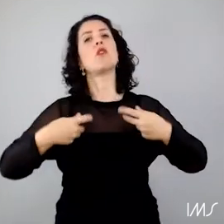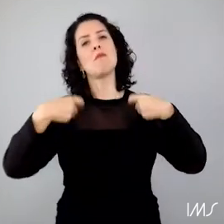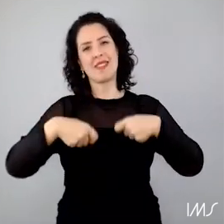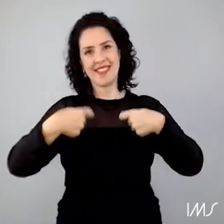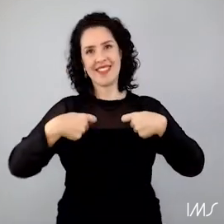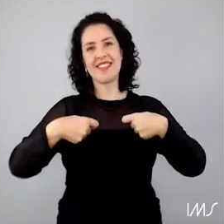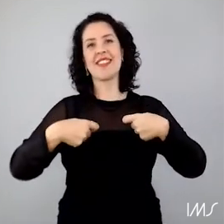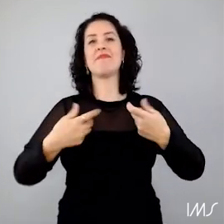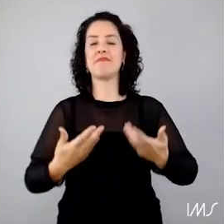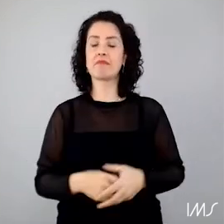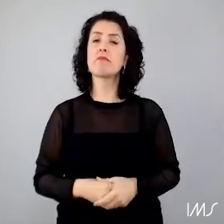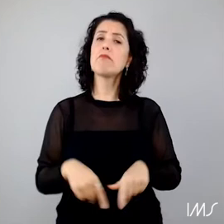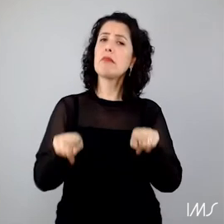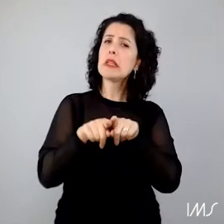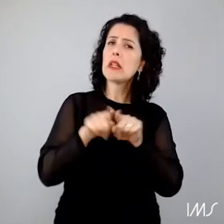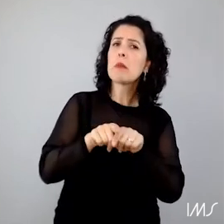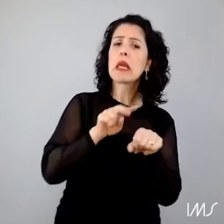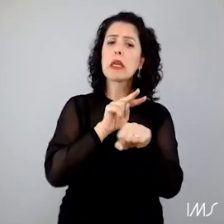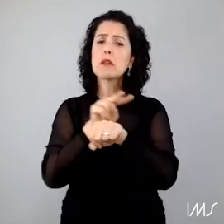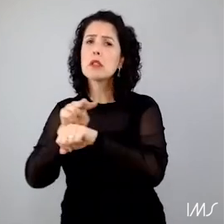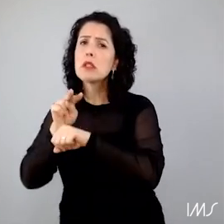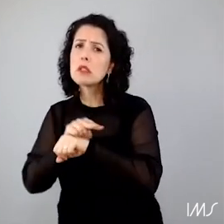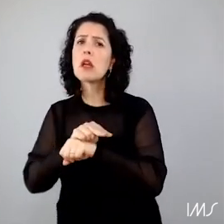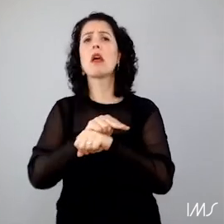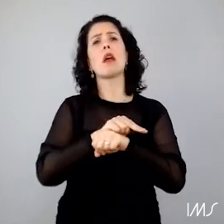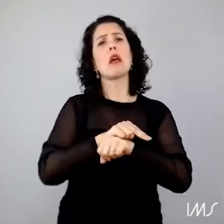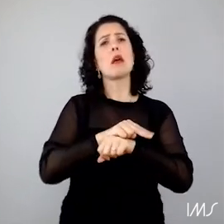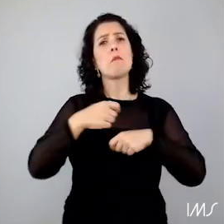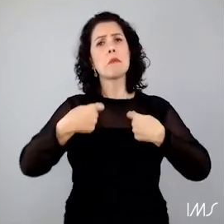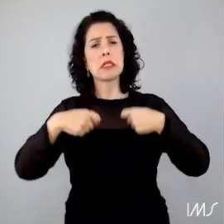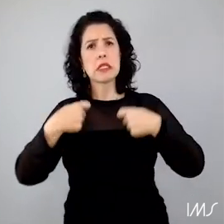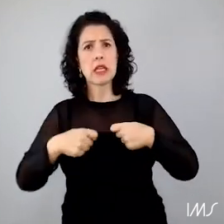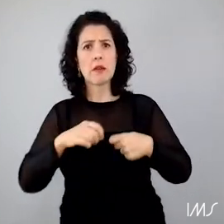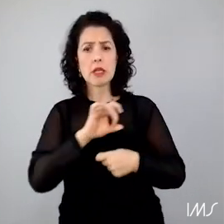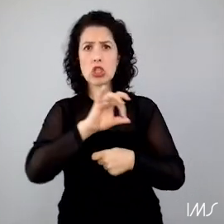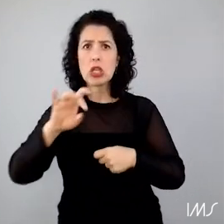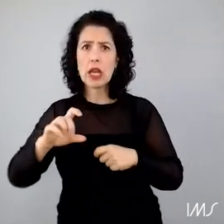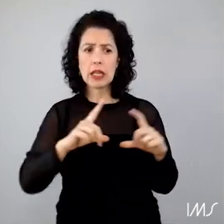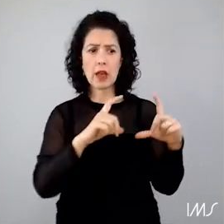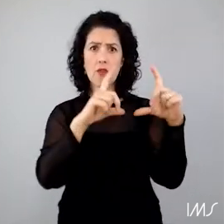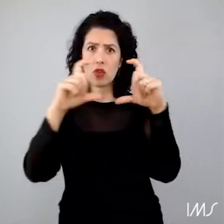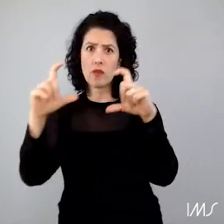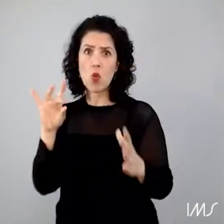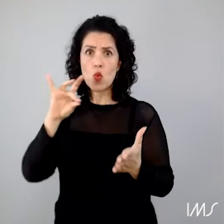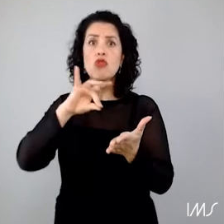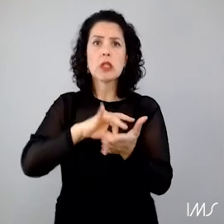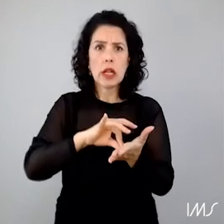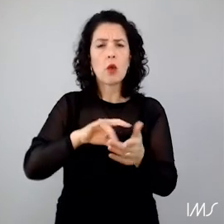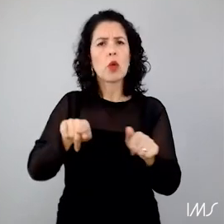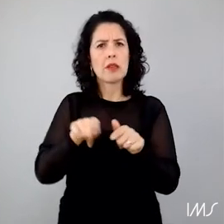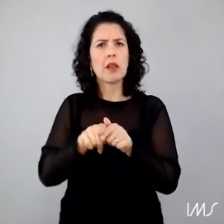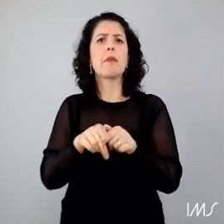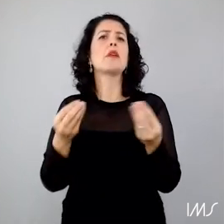Além disso, a necessidade de preservação e conservação dos originais fotográficos, tema da pauta